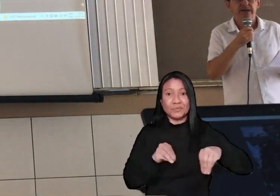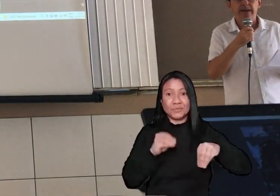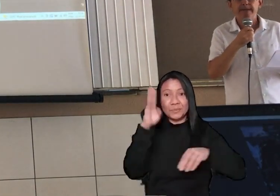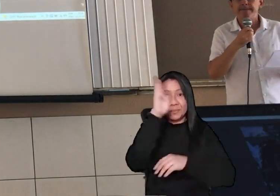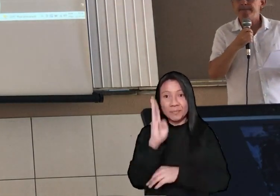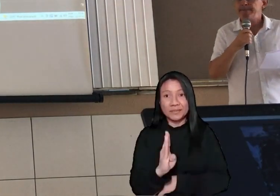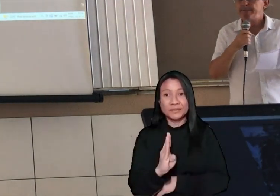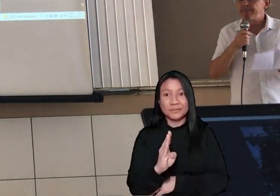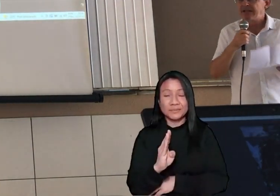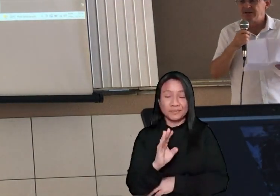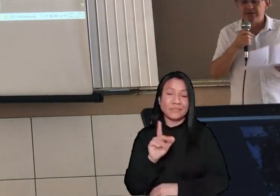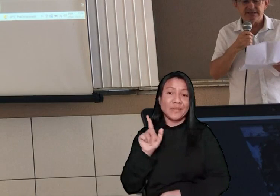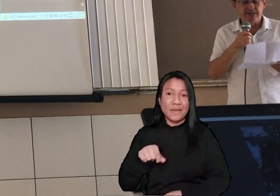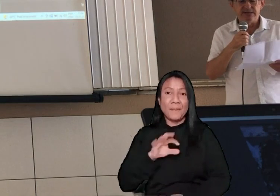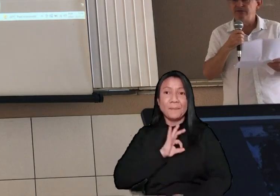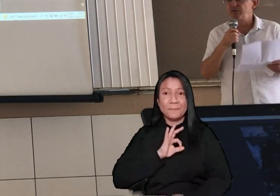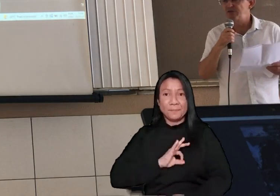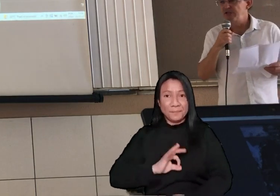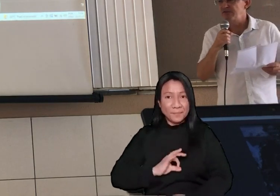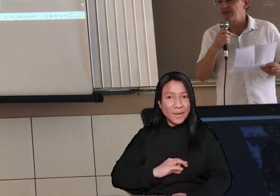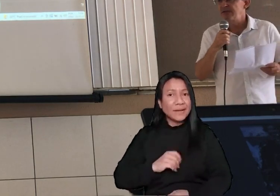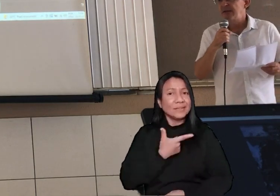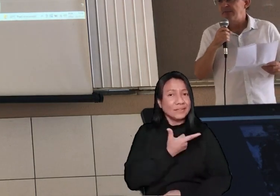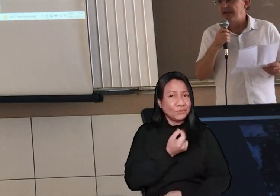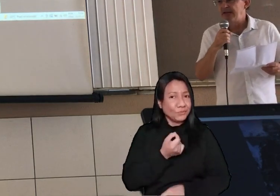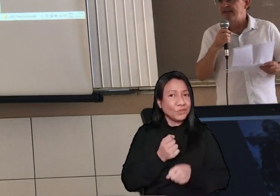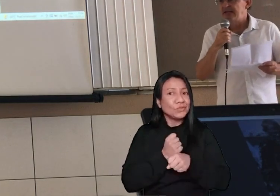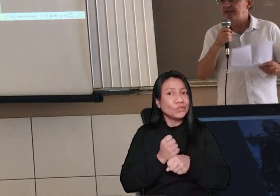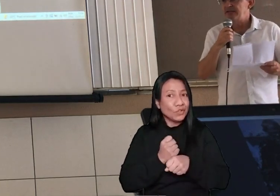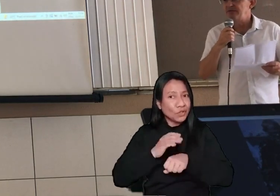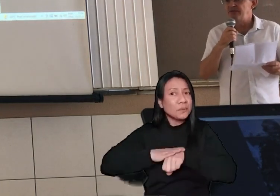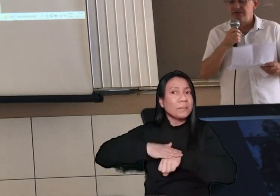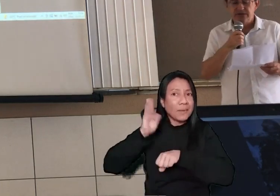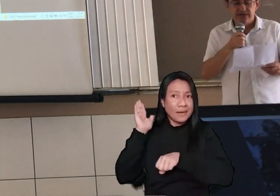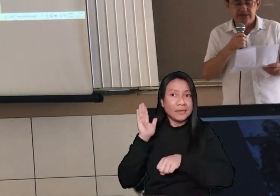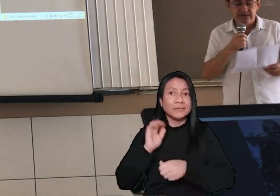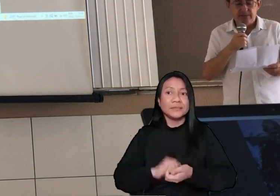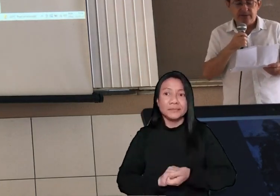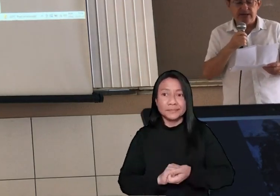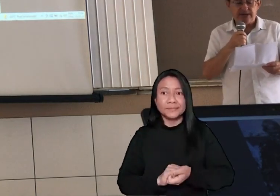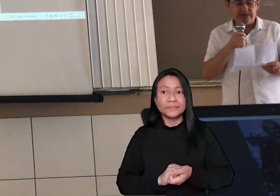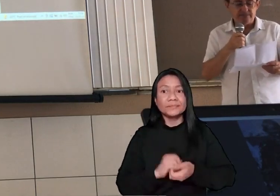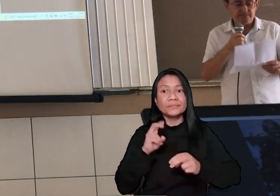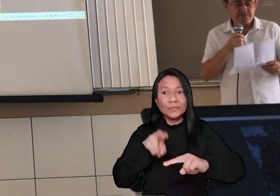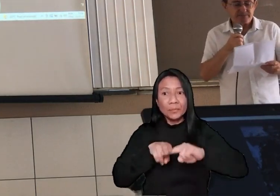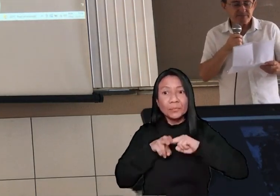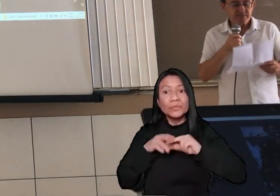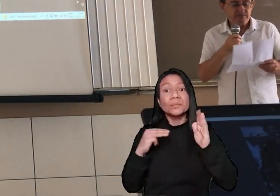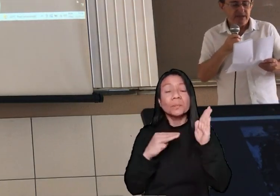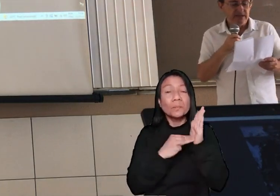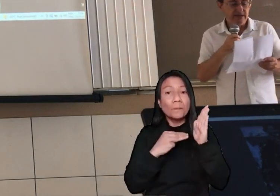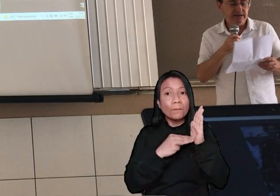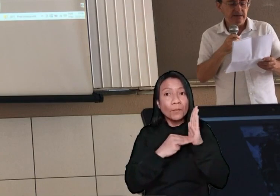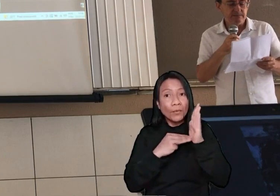anos. Tá? Então esse é um dos motivos para ele ter sido padre.